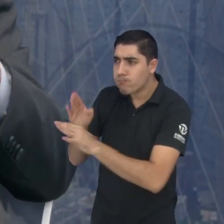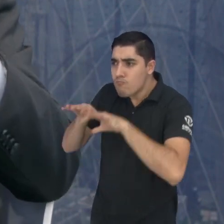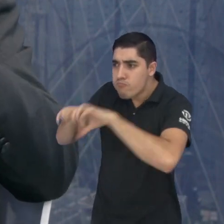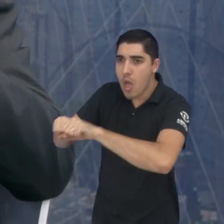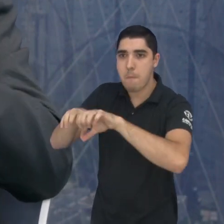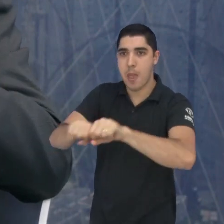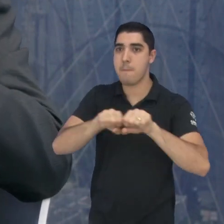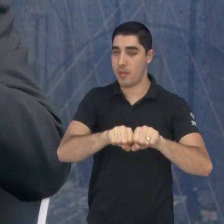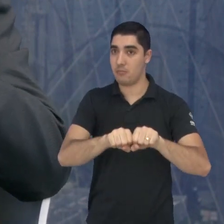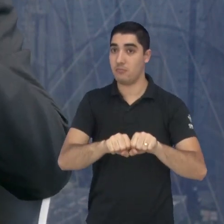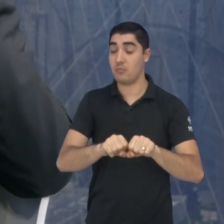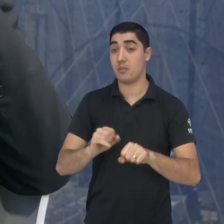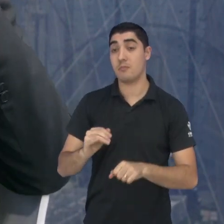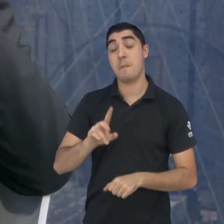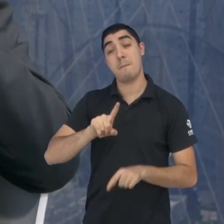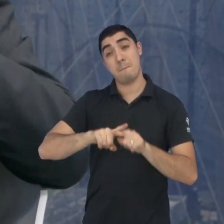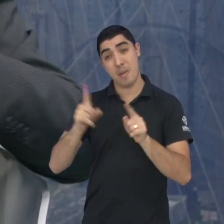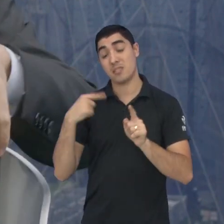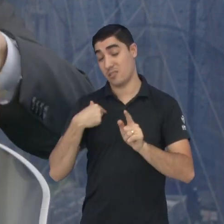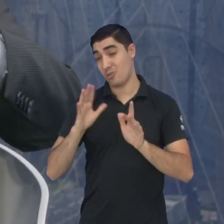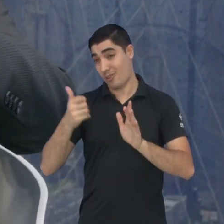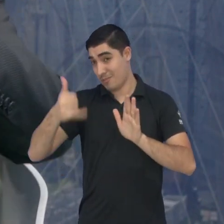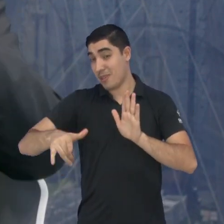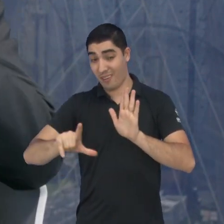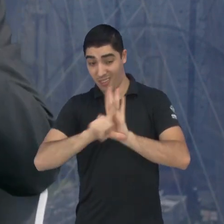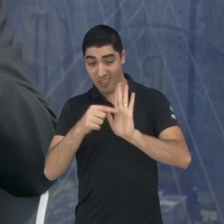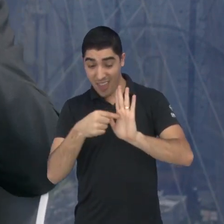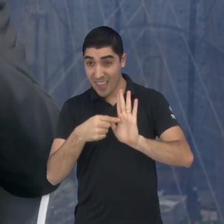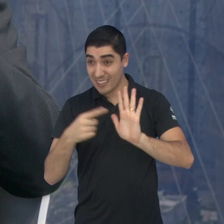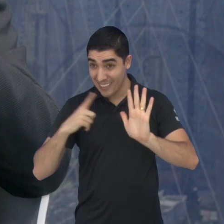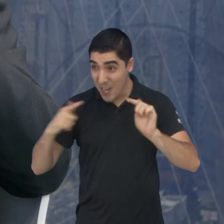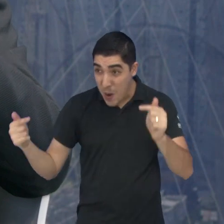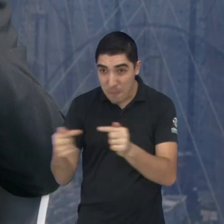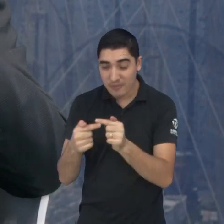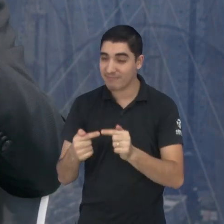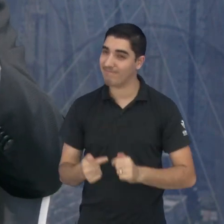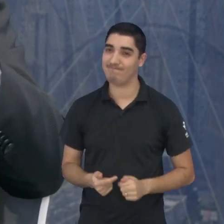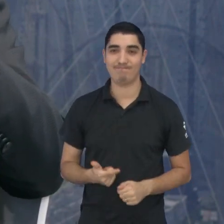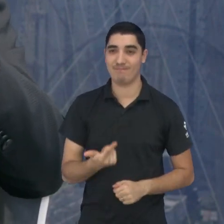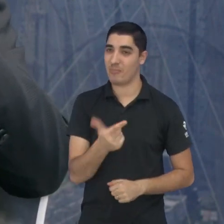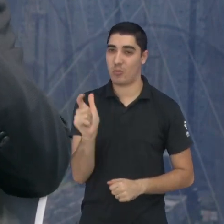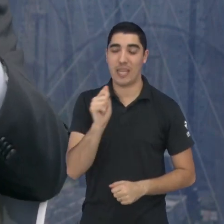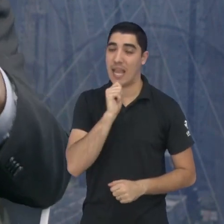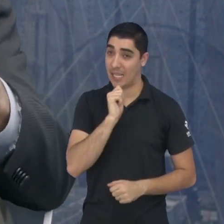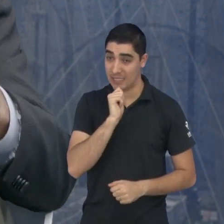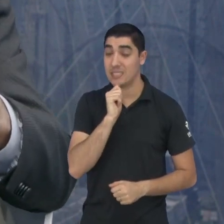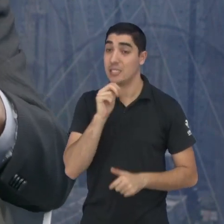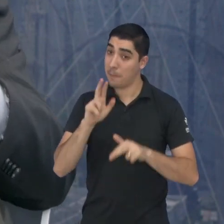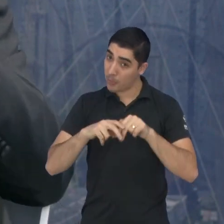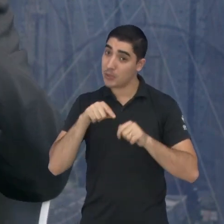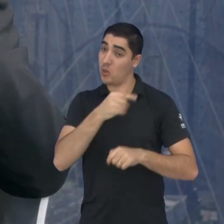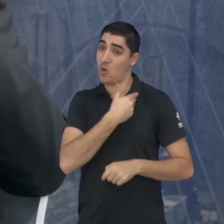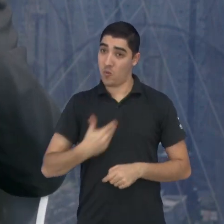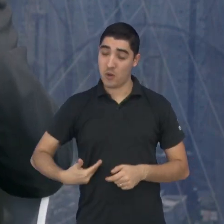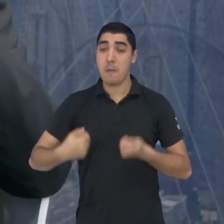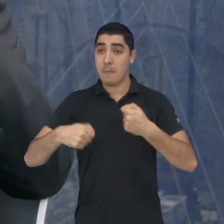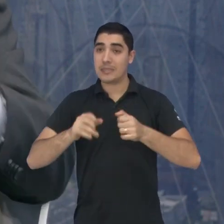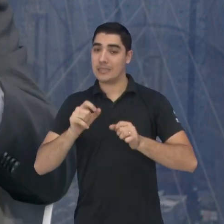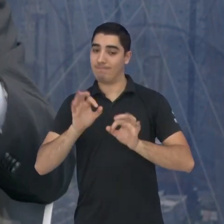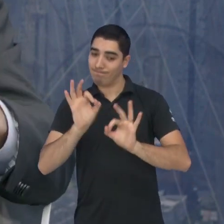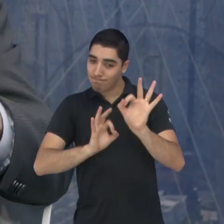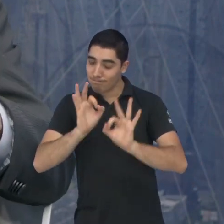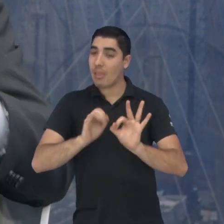não têm produzido efeito e, claro, o Estado não tem se preparado de uma forma técnica, hábil para a repressão, para